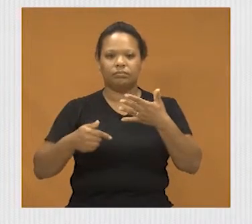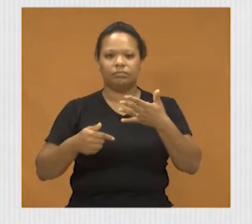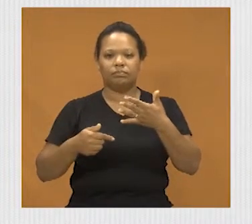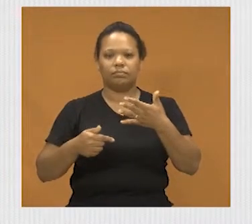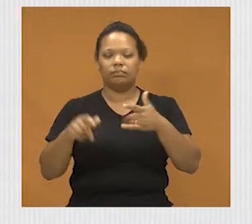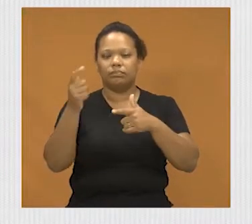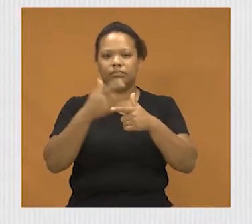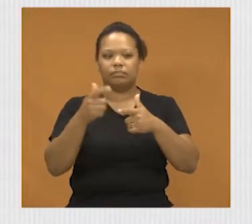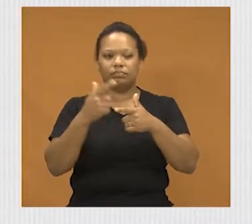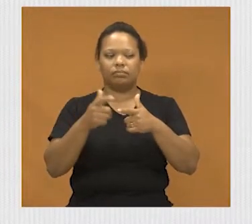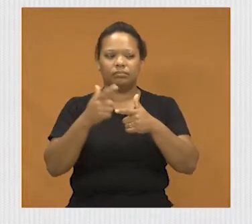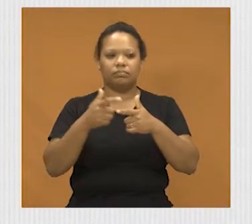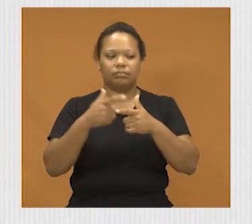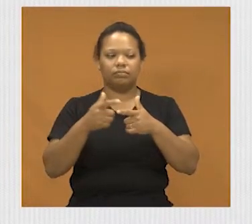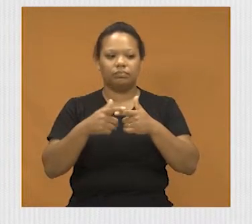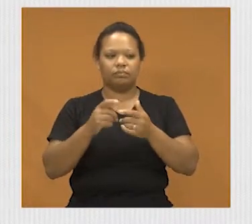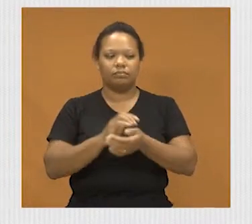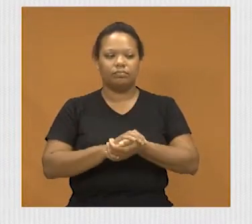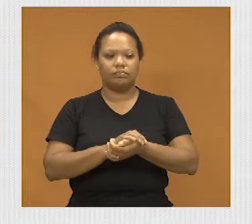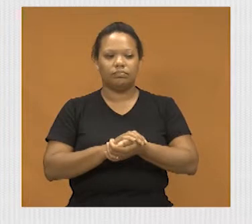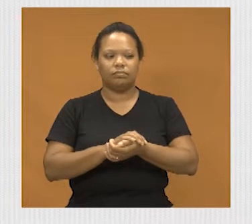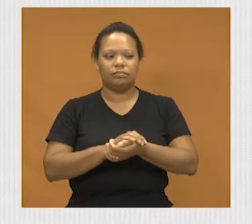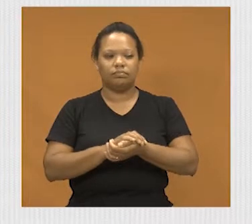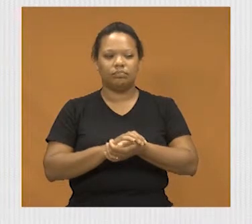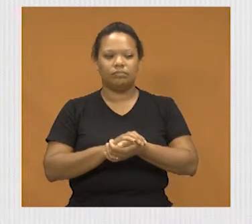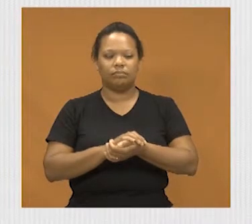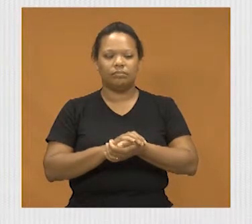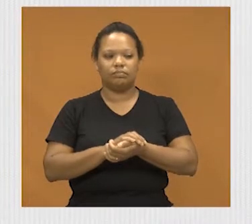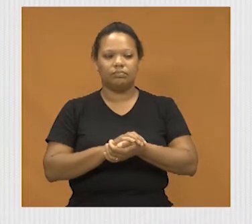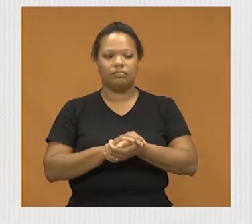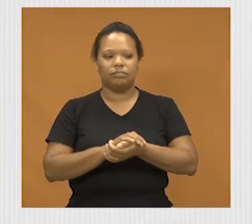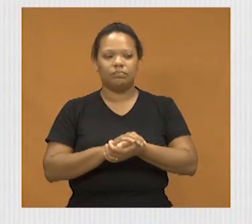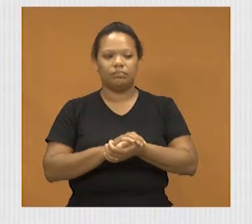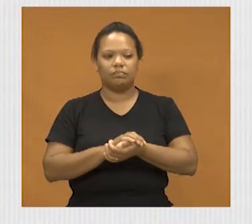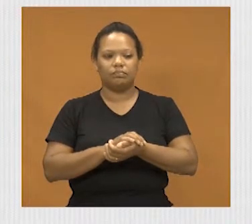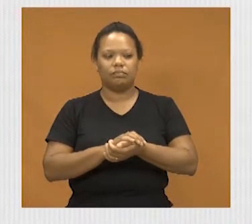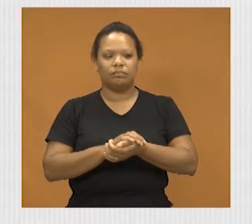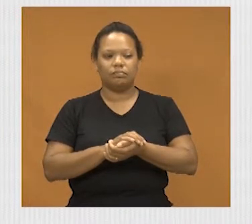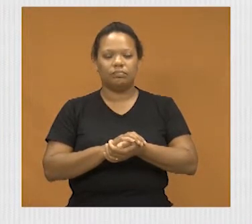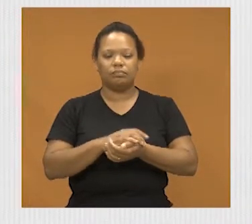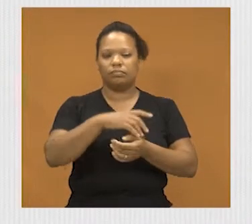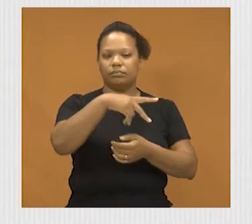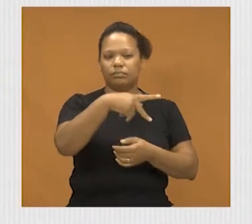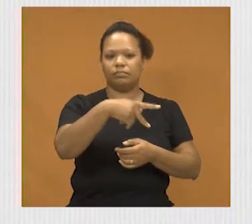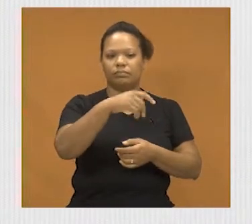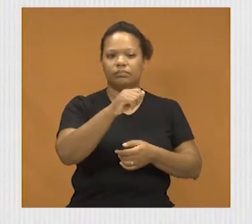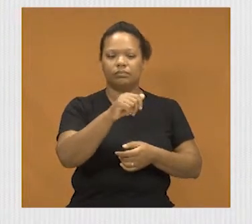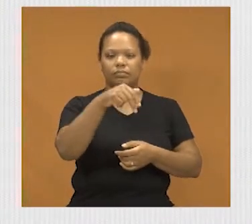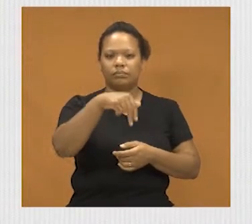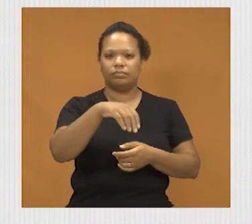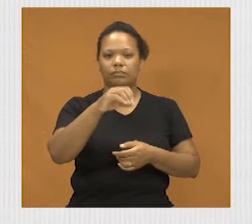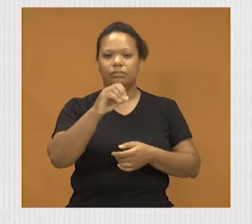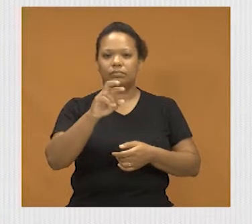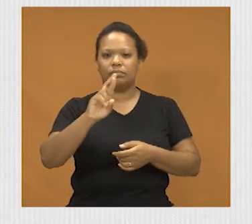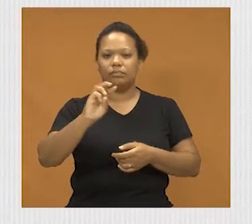pontos problemáticos. Tá? E esses pontos, eles vão desde o panorama, tá,